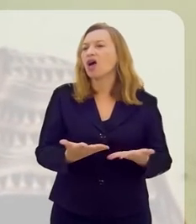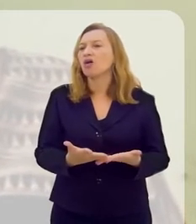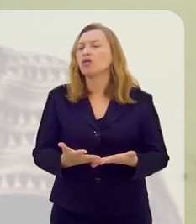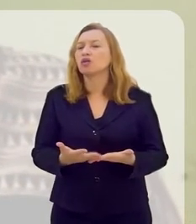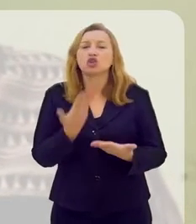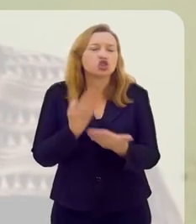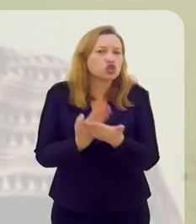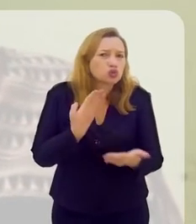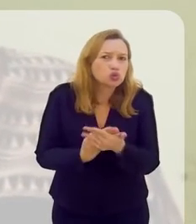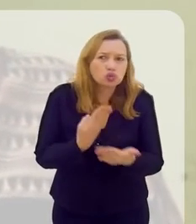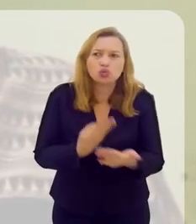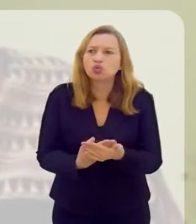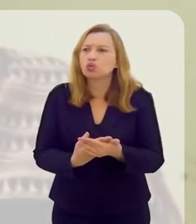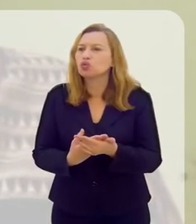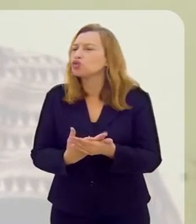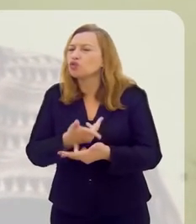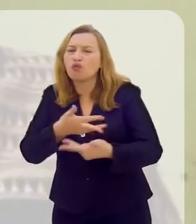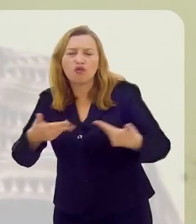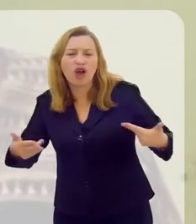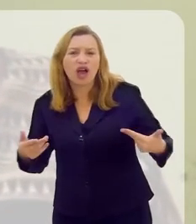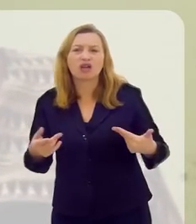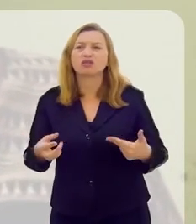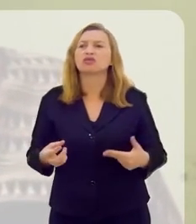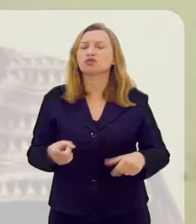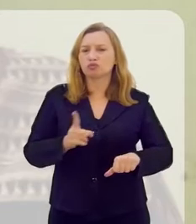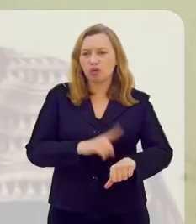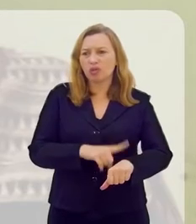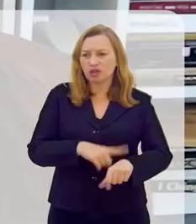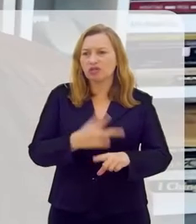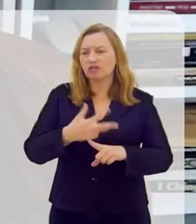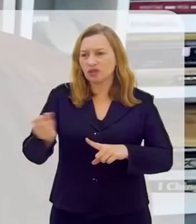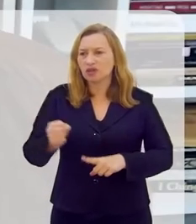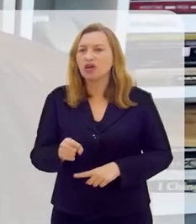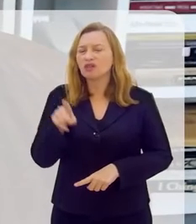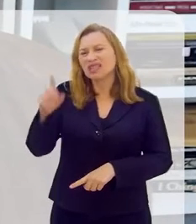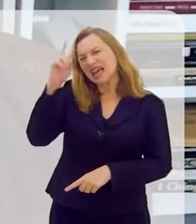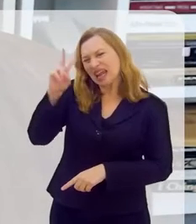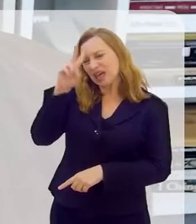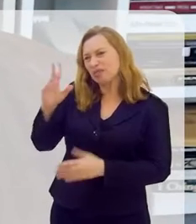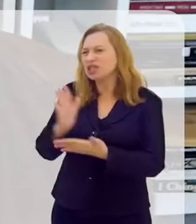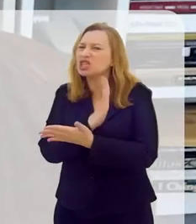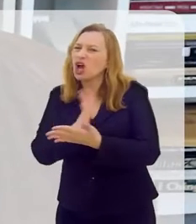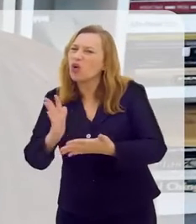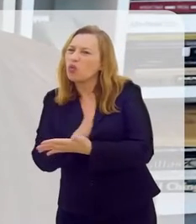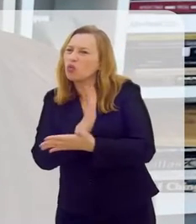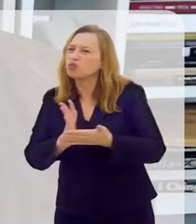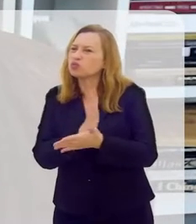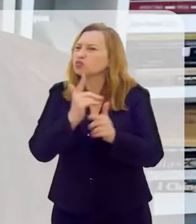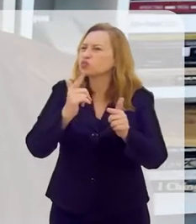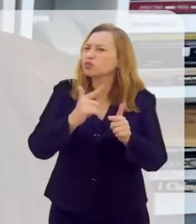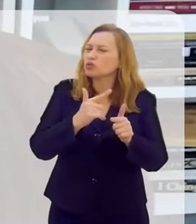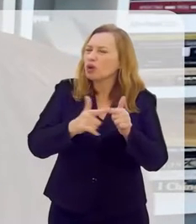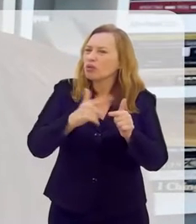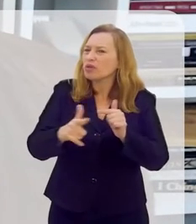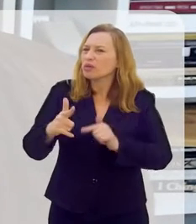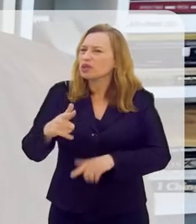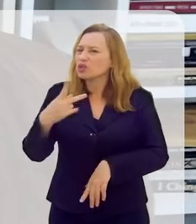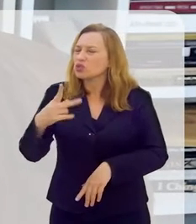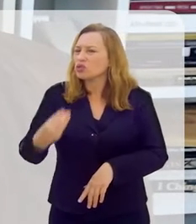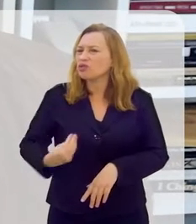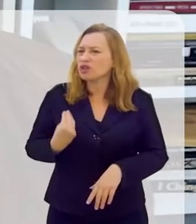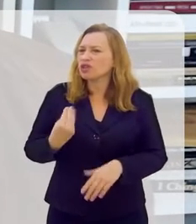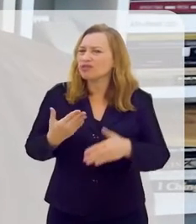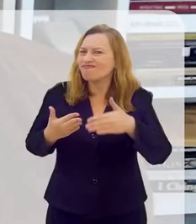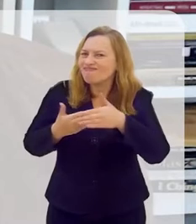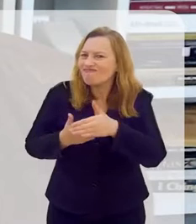de estudo, são vários degraus. Você se lembra de algum obstáculo em especial que apareceu na sua frente